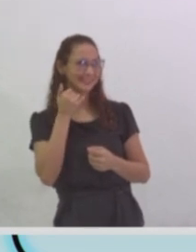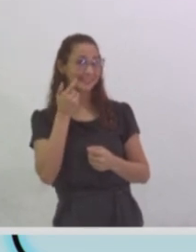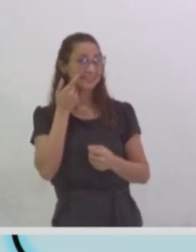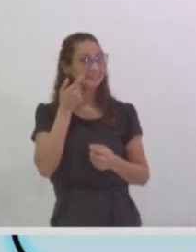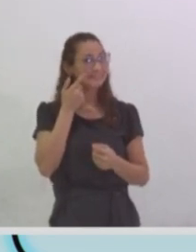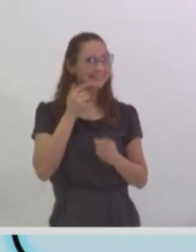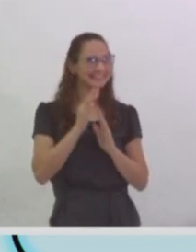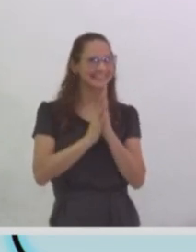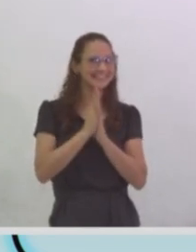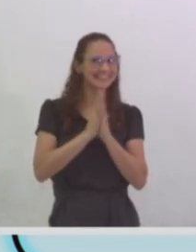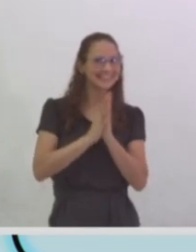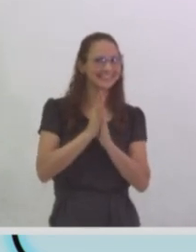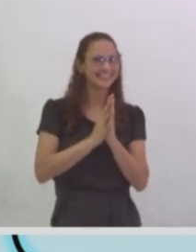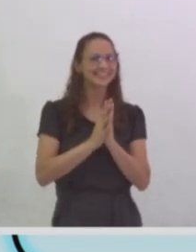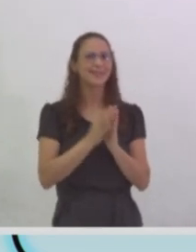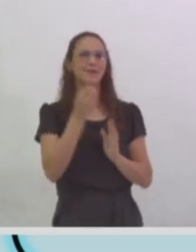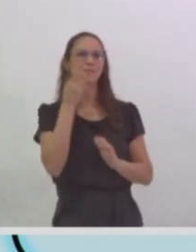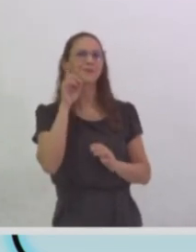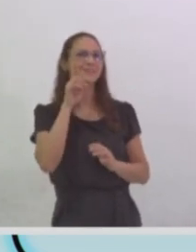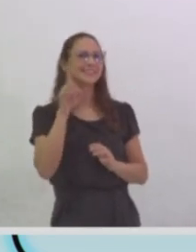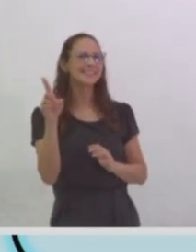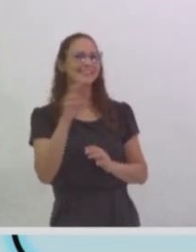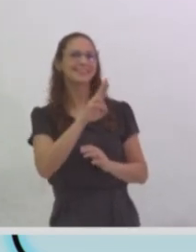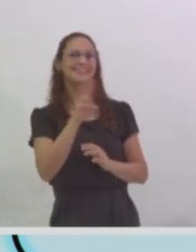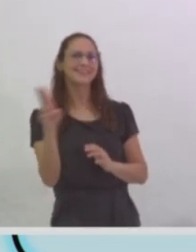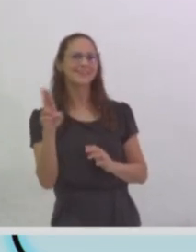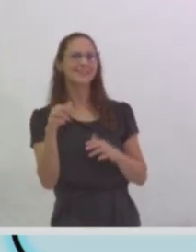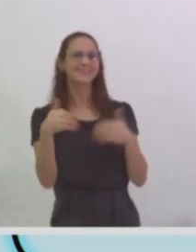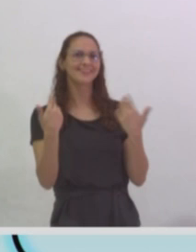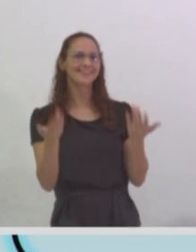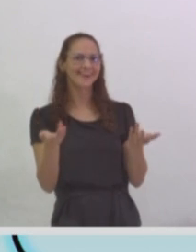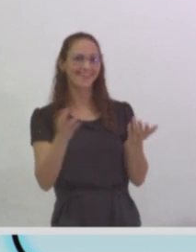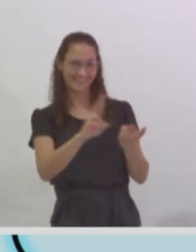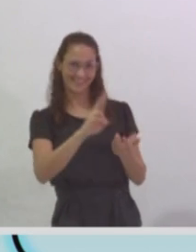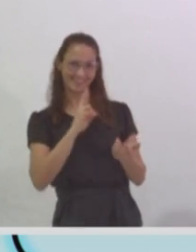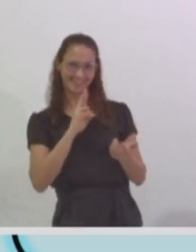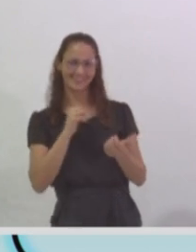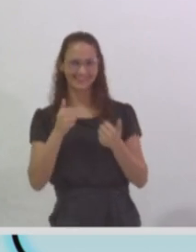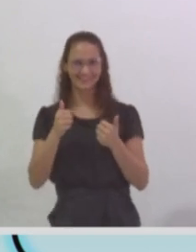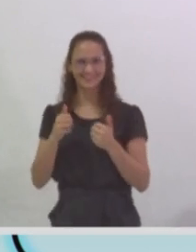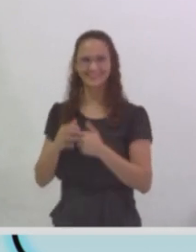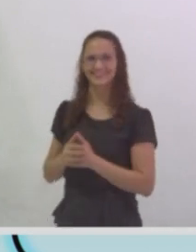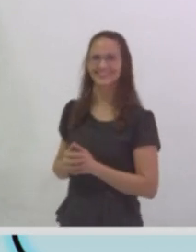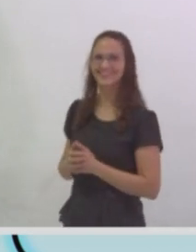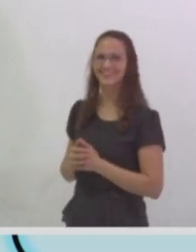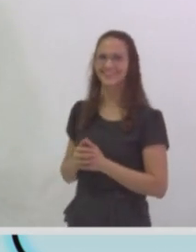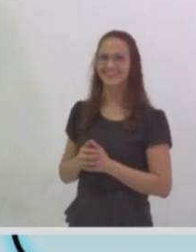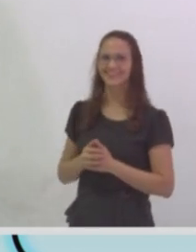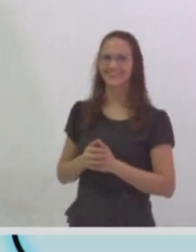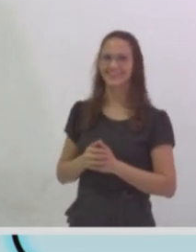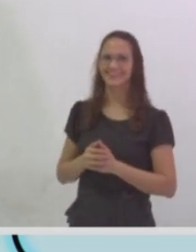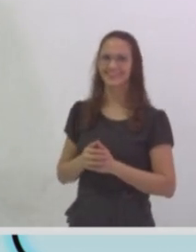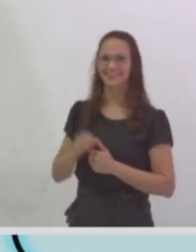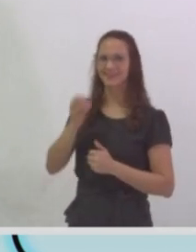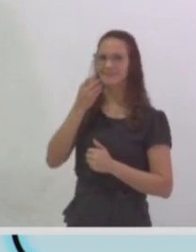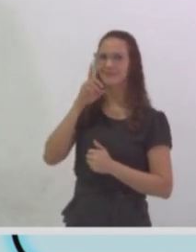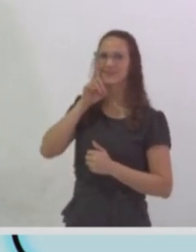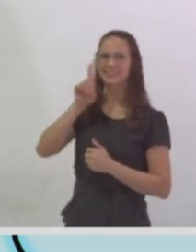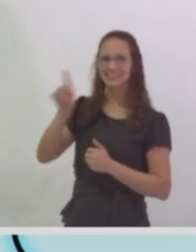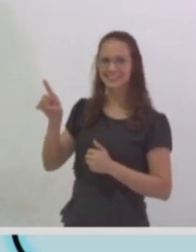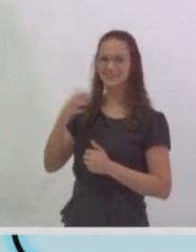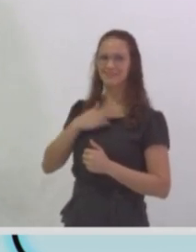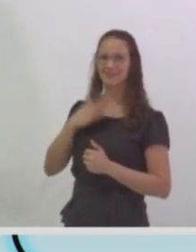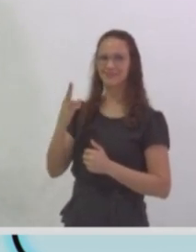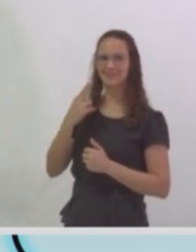continha. Vamos ver. Bom dia. Qual é o seu nome? Diga aí a resposta, amiguinho. Bom dia.